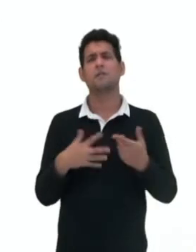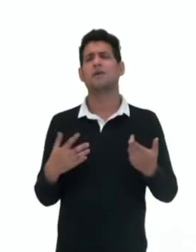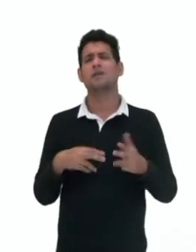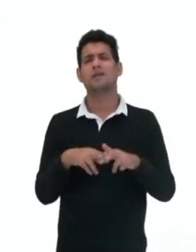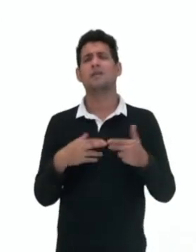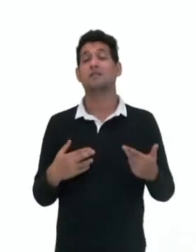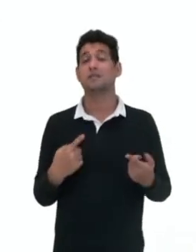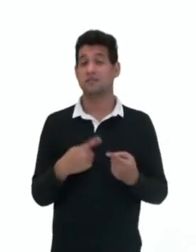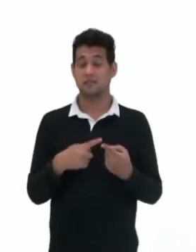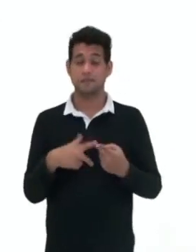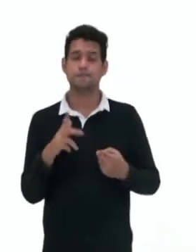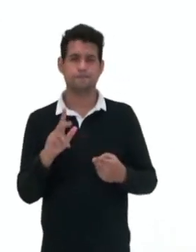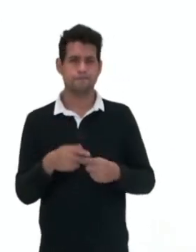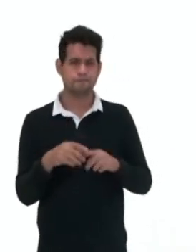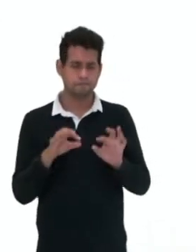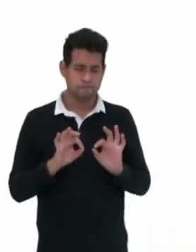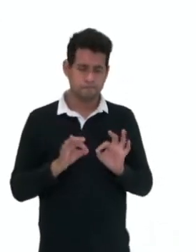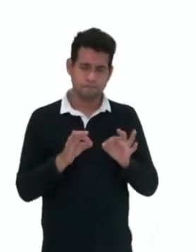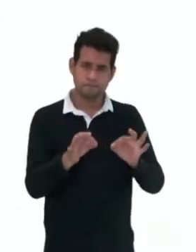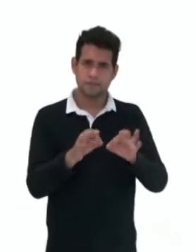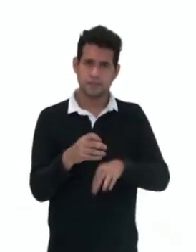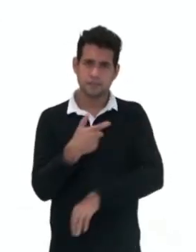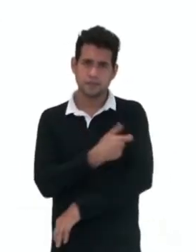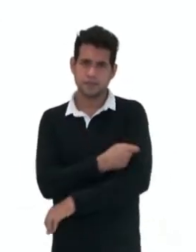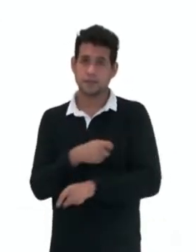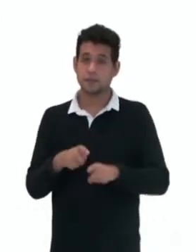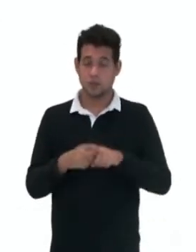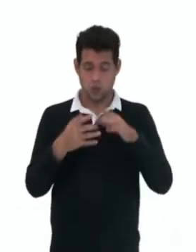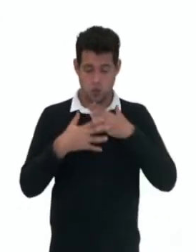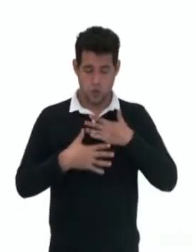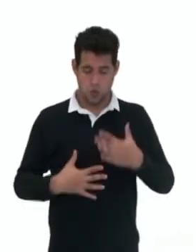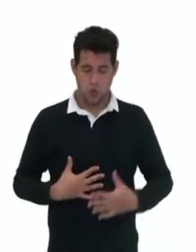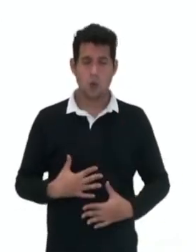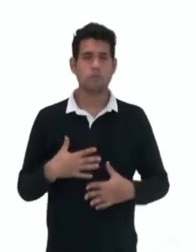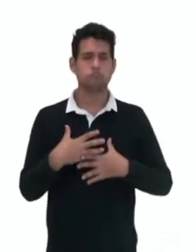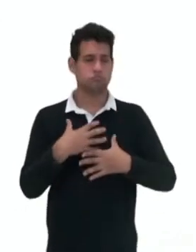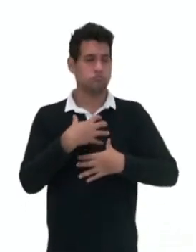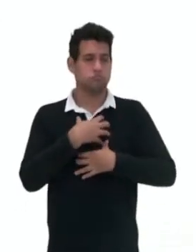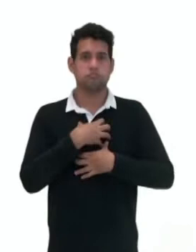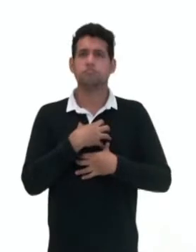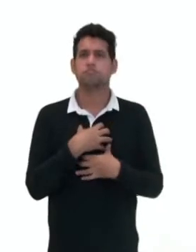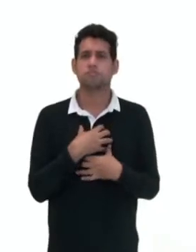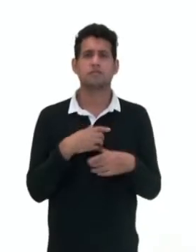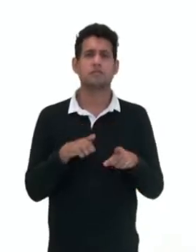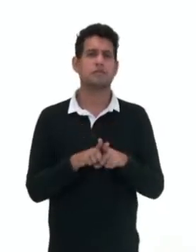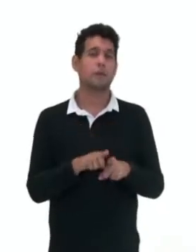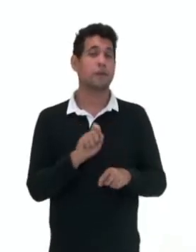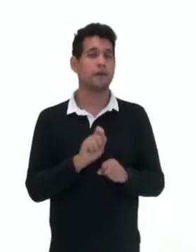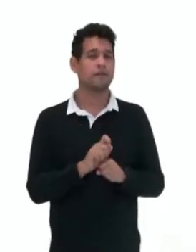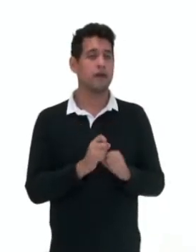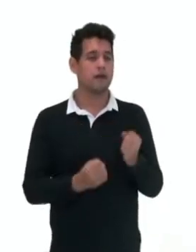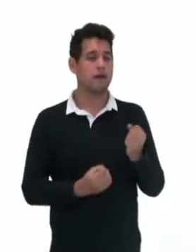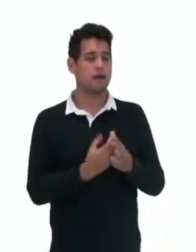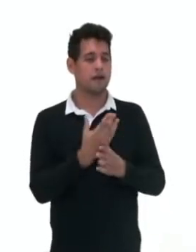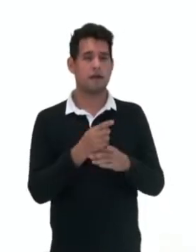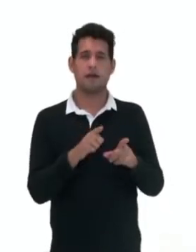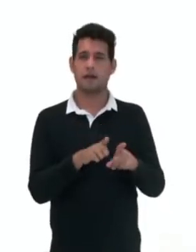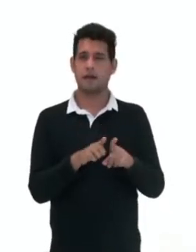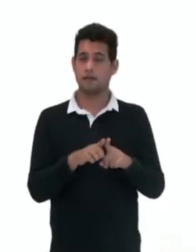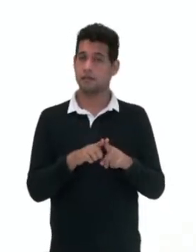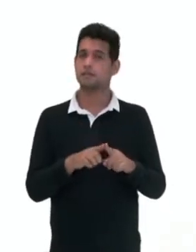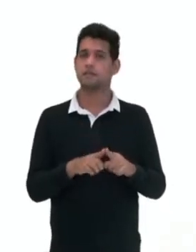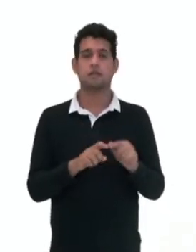você injeta o micro-organismo dentro do seu corpo e o seu corpo vai reagir contra. Então, ele vai produzir, ele vai